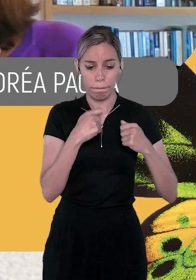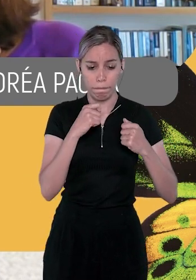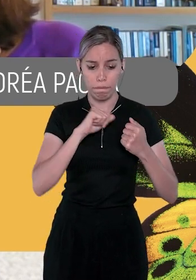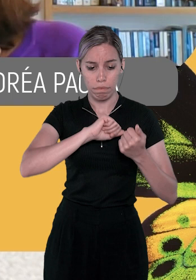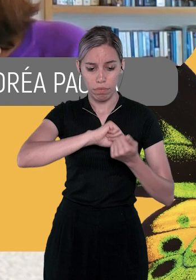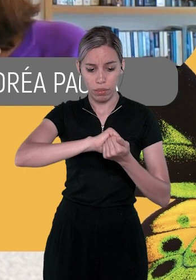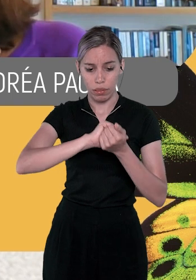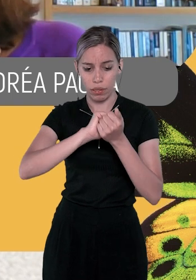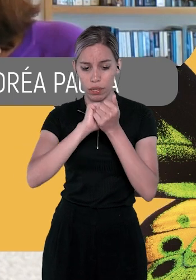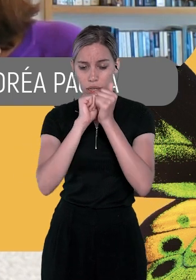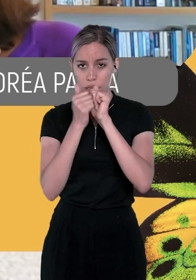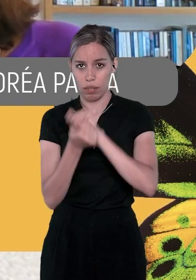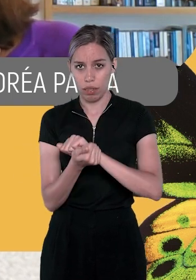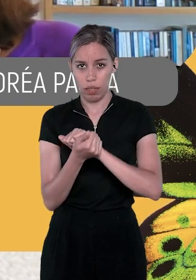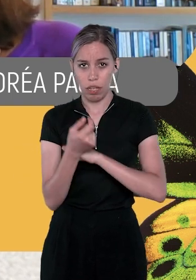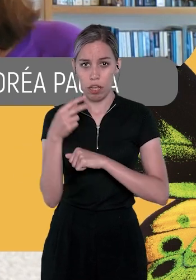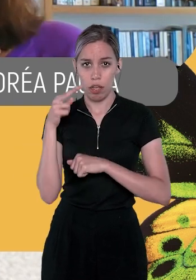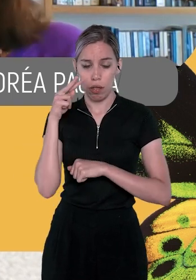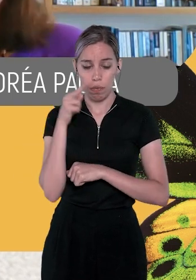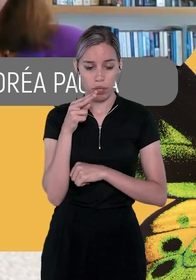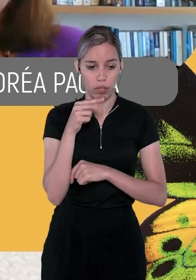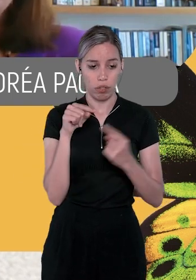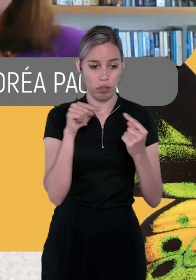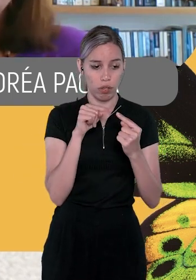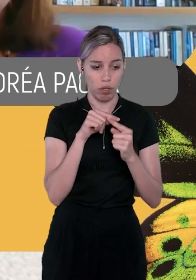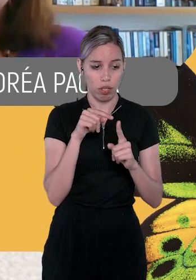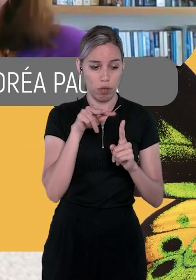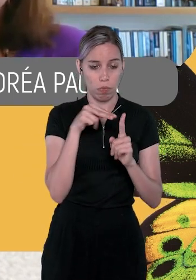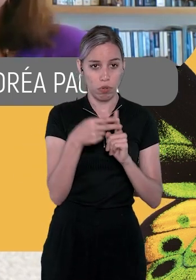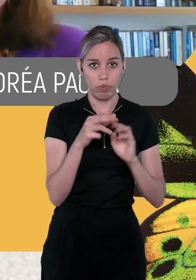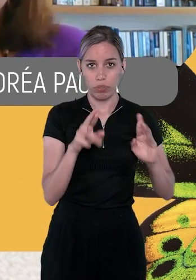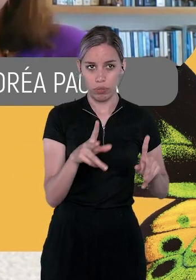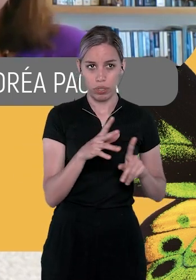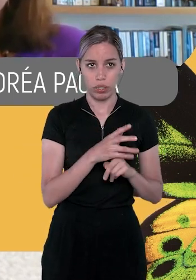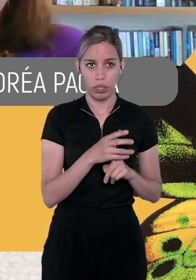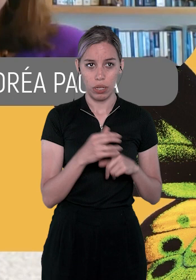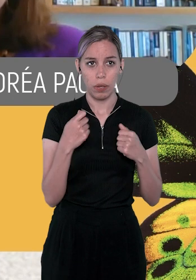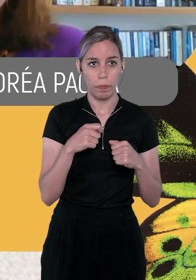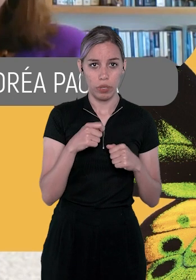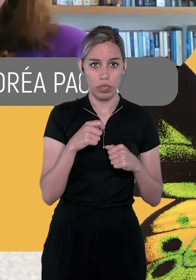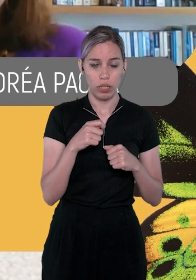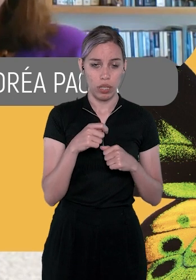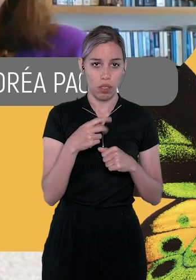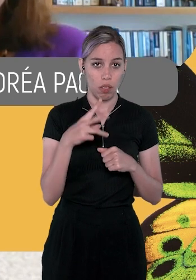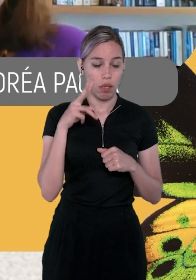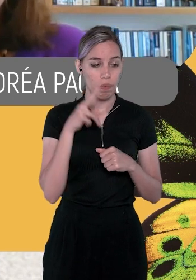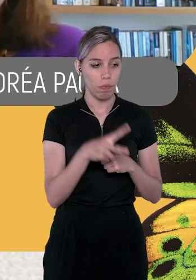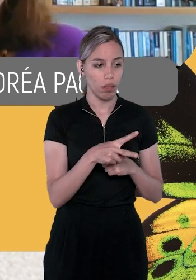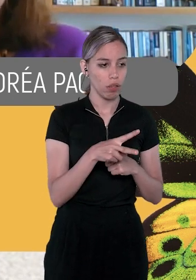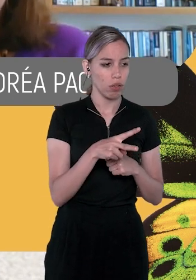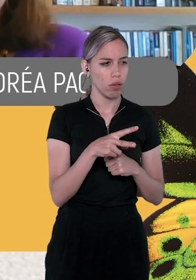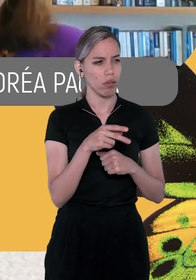de outro modo. Eu tenho que sair da janela da Casa Grande, né, e entrar no terreiro. Eu tenho que entrar lá e